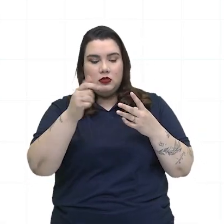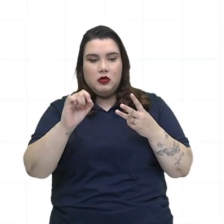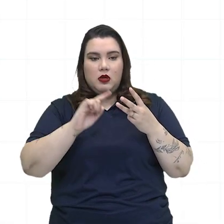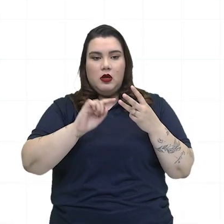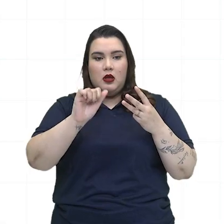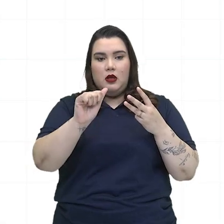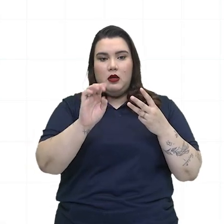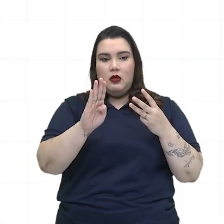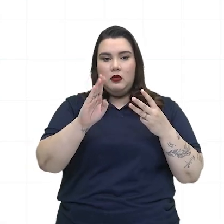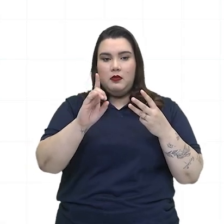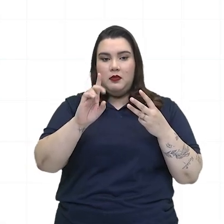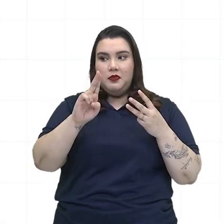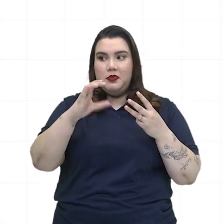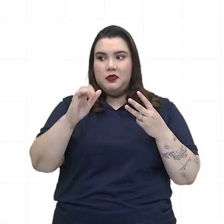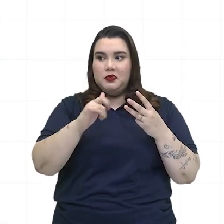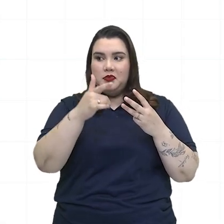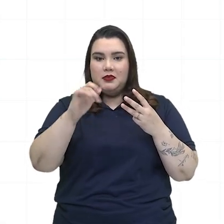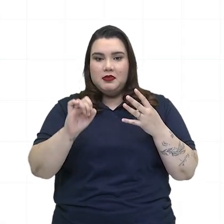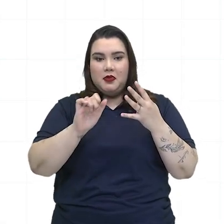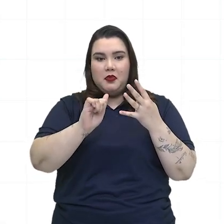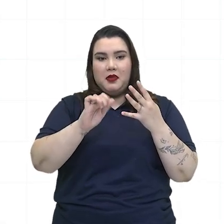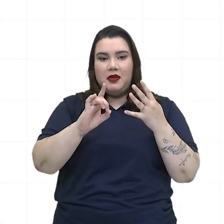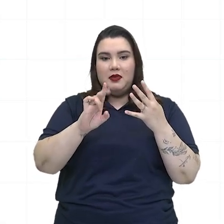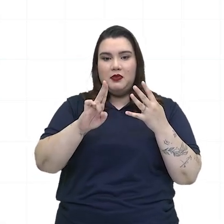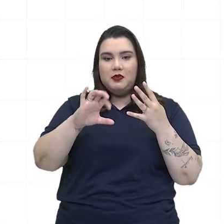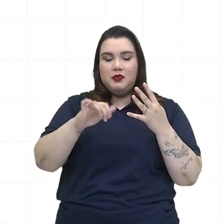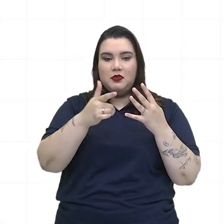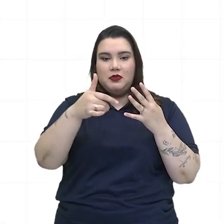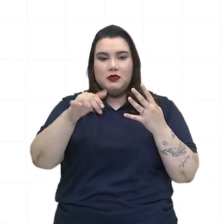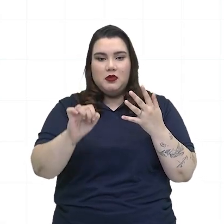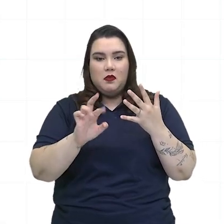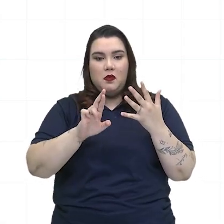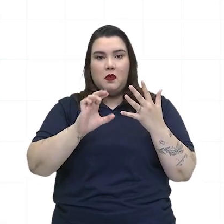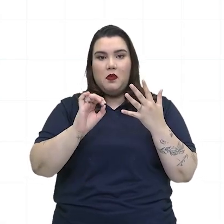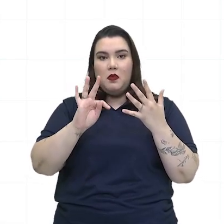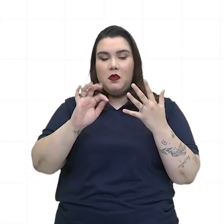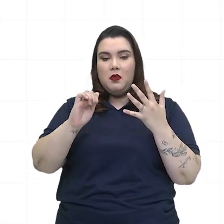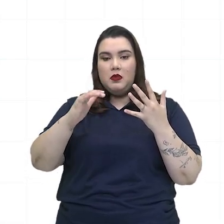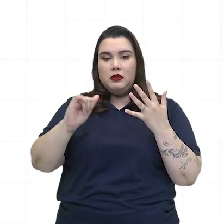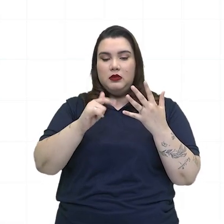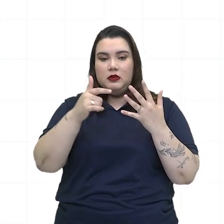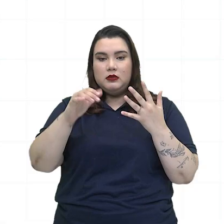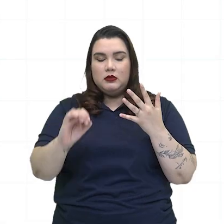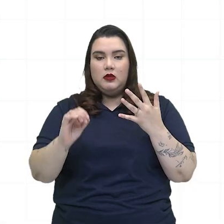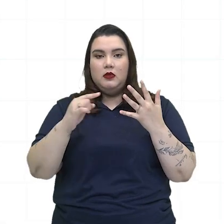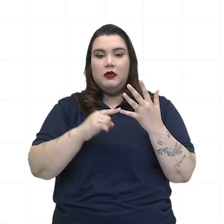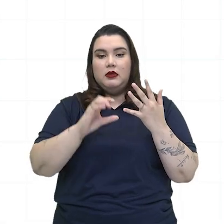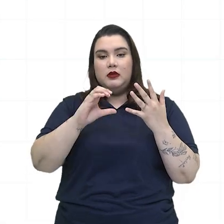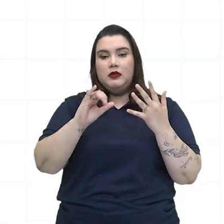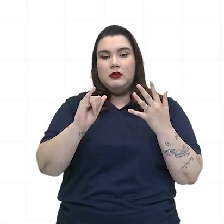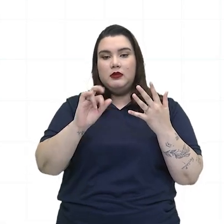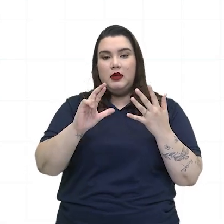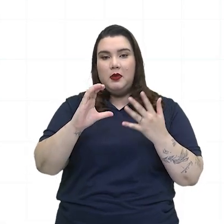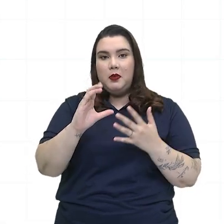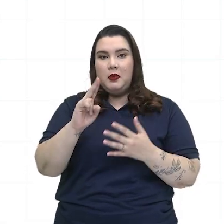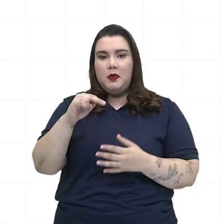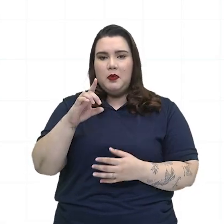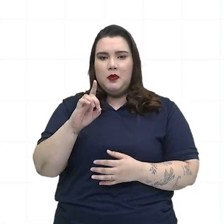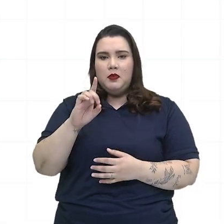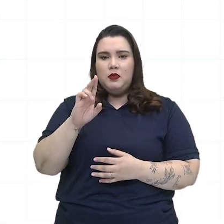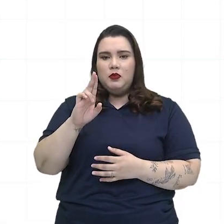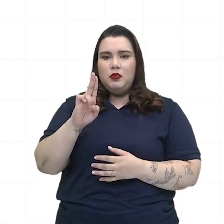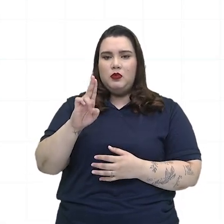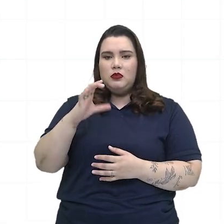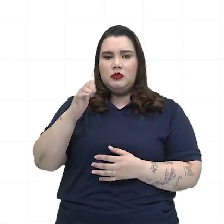abdução, adução, rotação e circundação. Nossa,